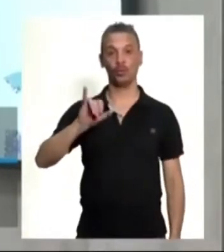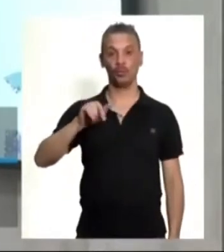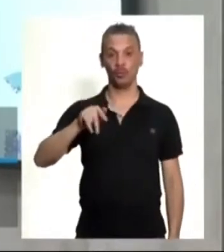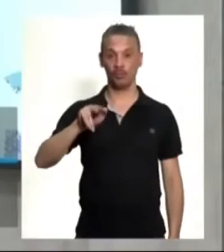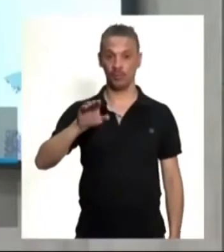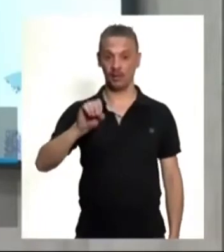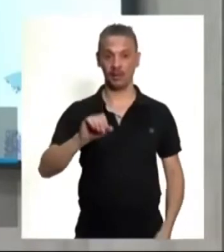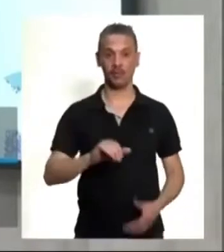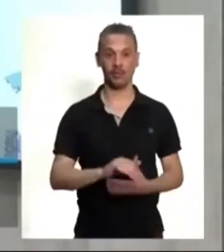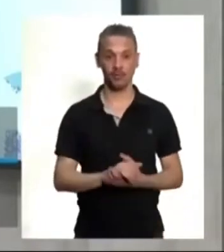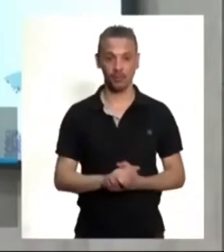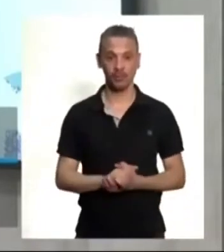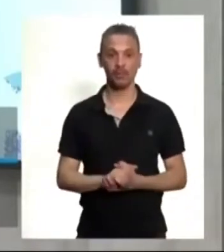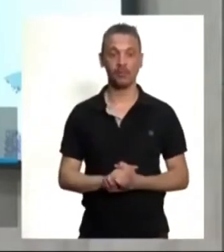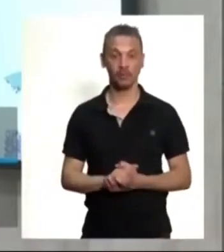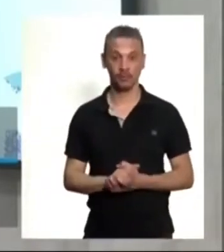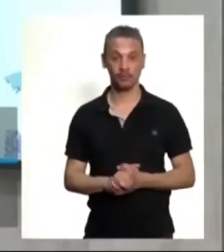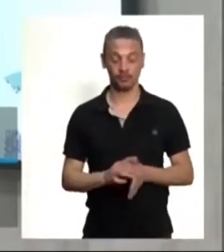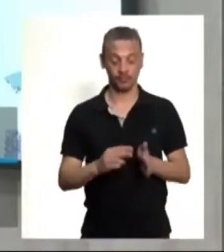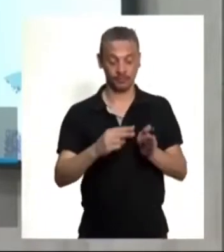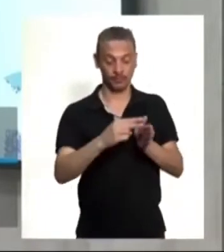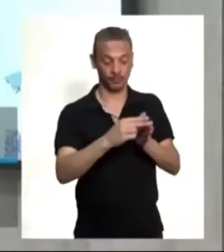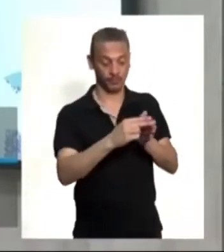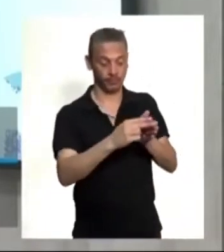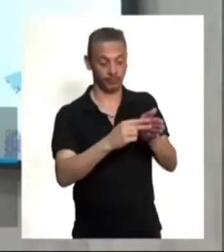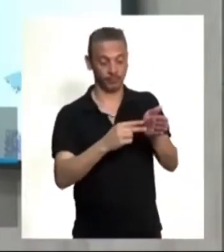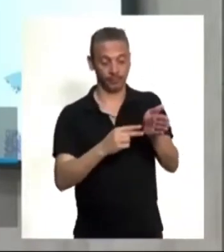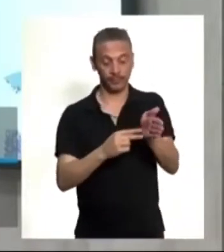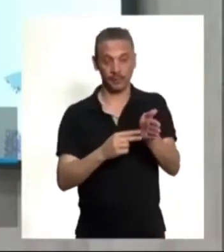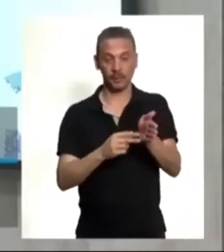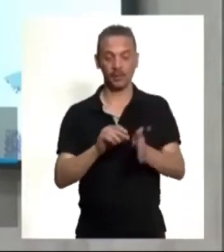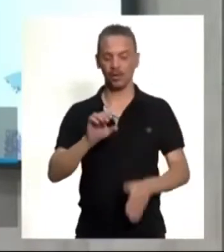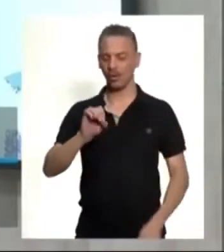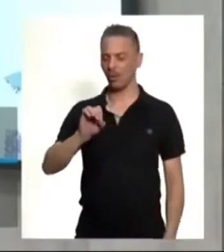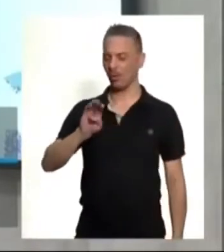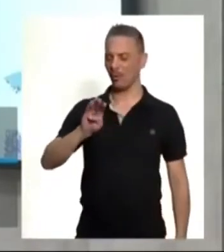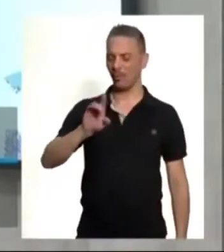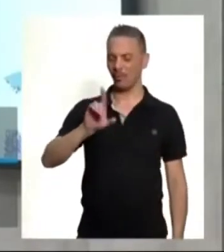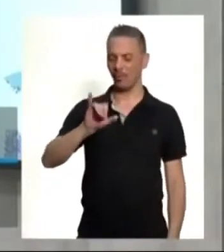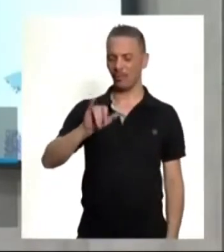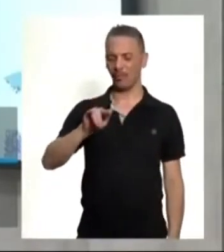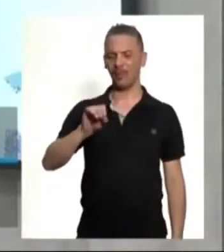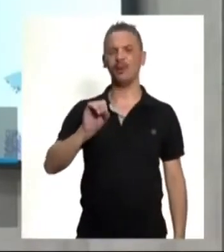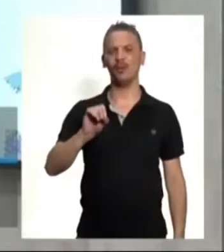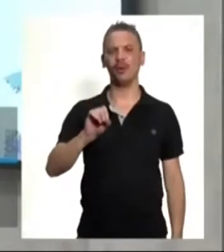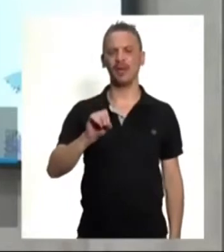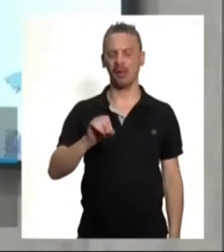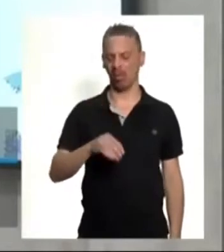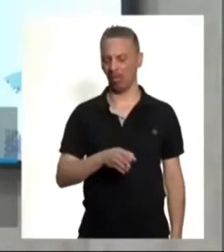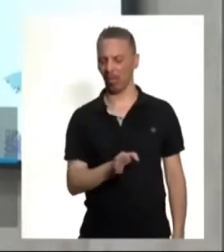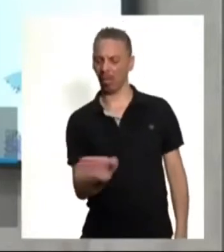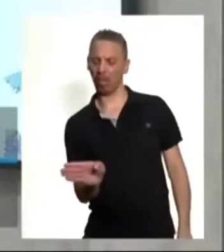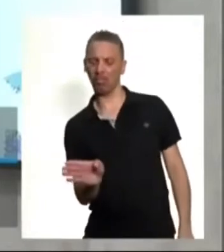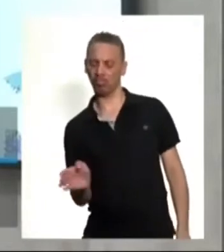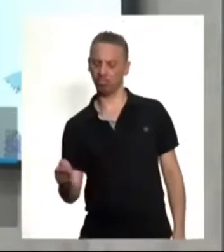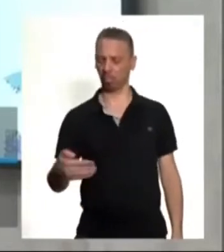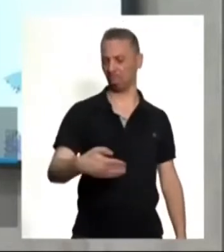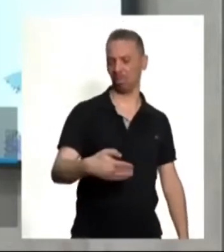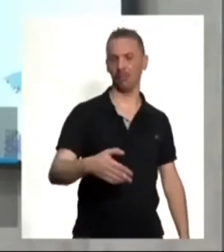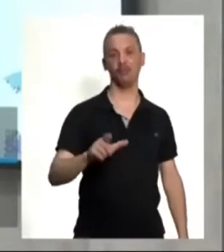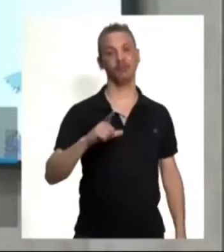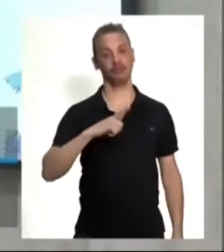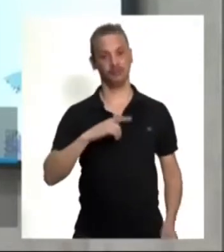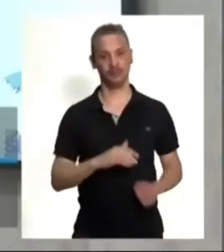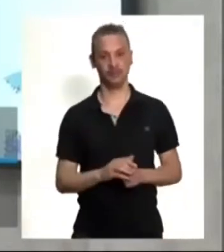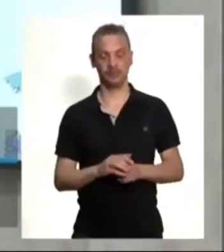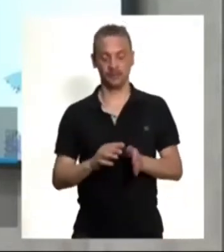ouvindo? Prisma oblíquo é o prisma torto. Existem 2 tipos de prisma, o prisma reto e o prisma